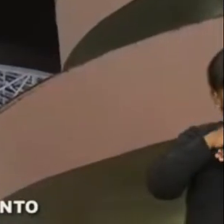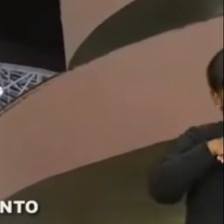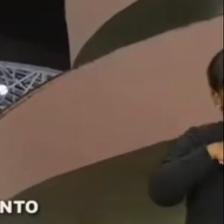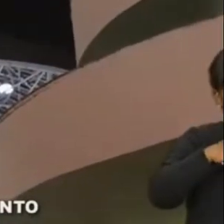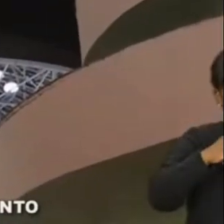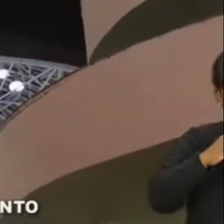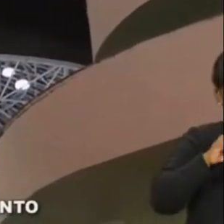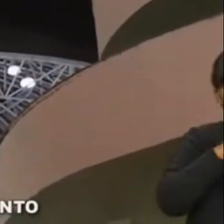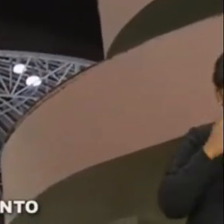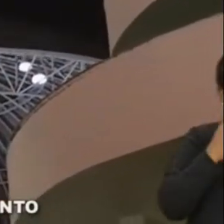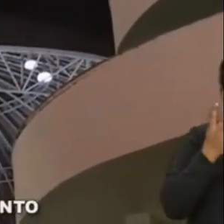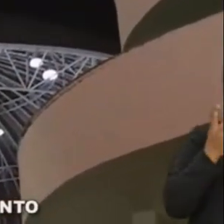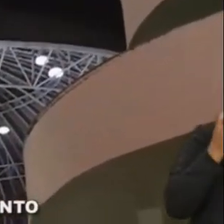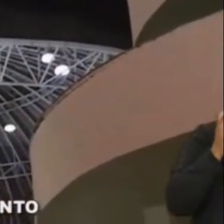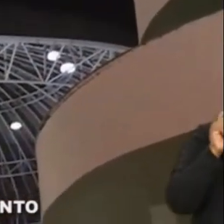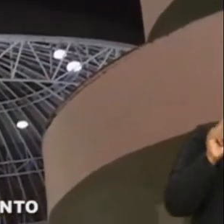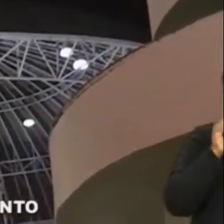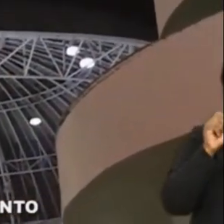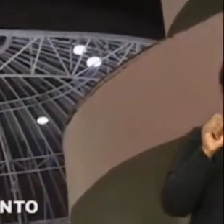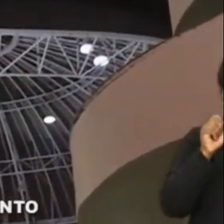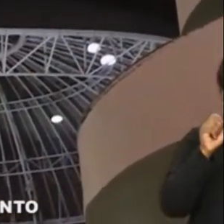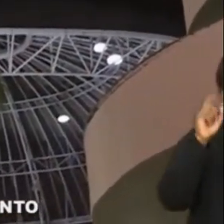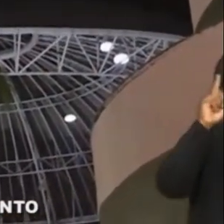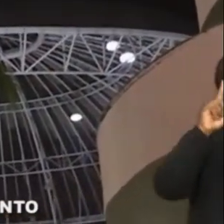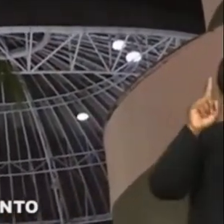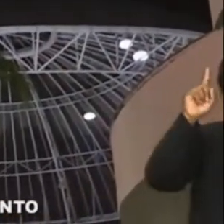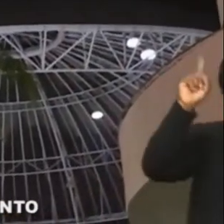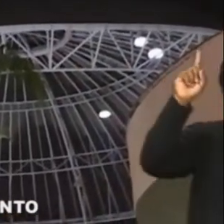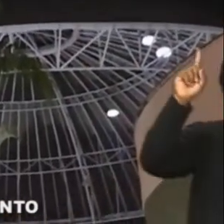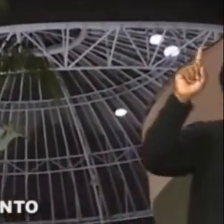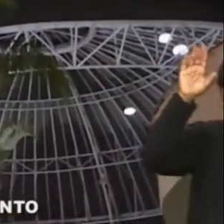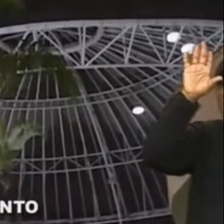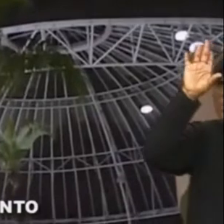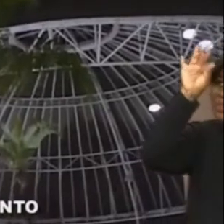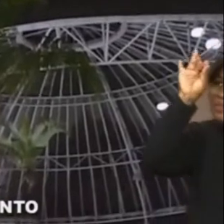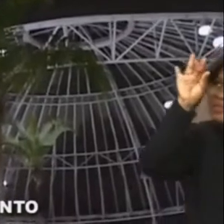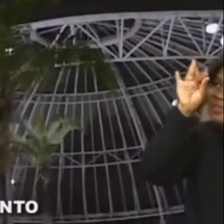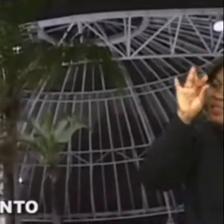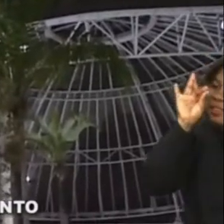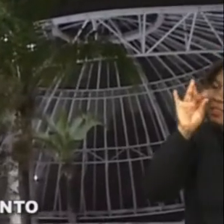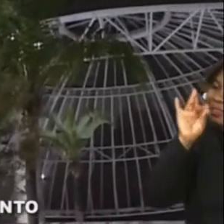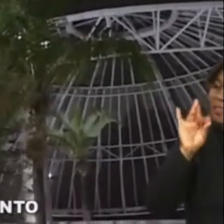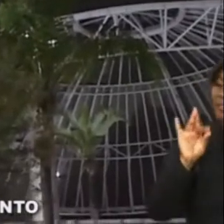não observamos Deus nos detalhes.